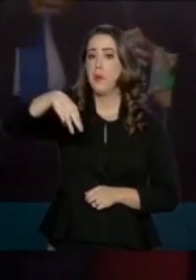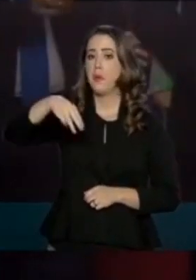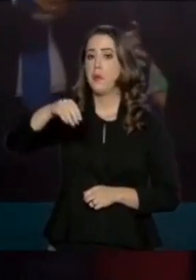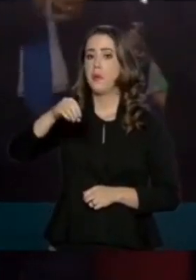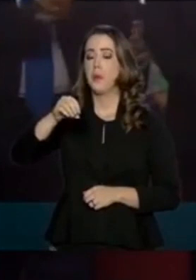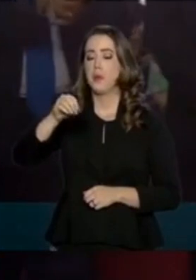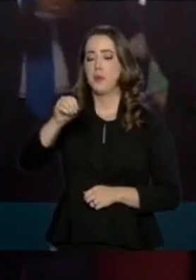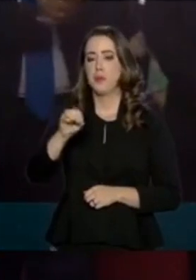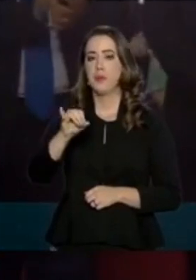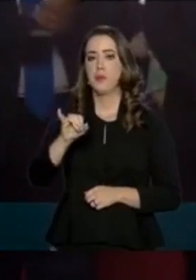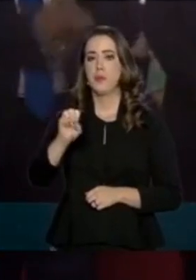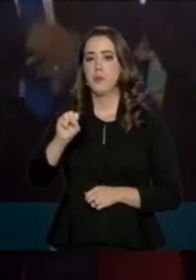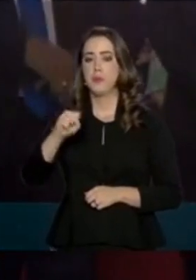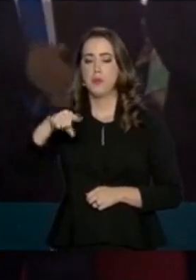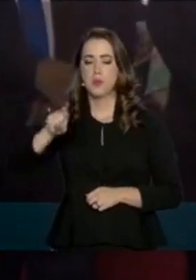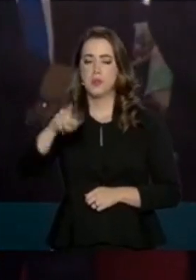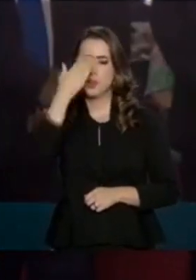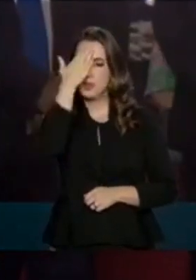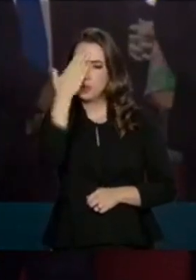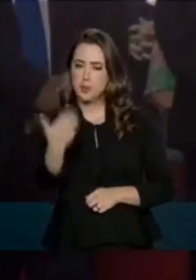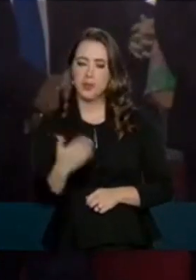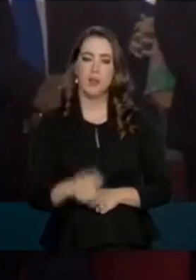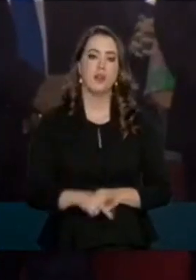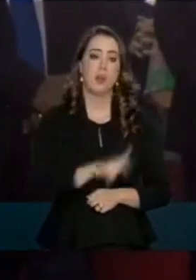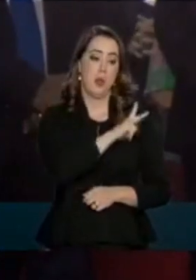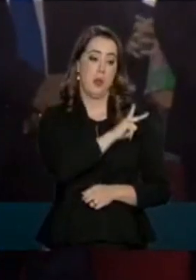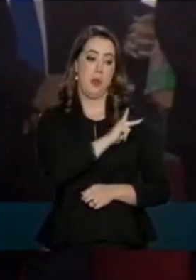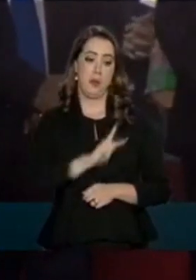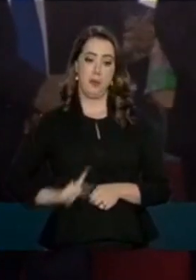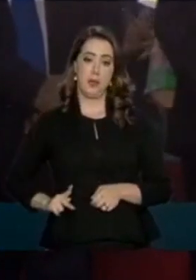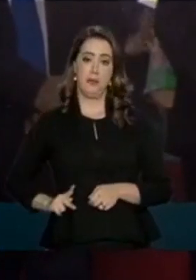obrigado pelo apoio e consideração, senhor prefeito,